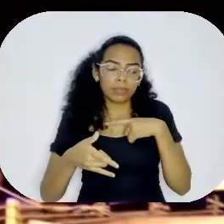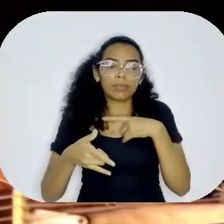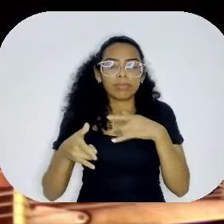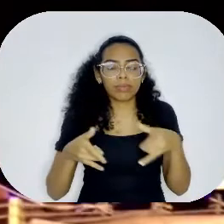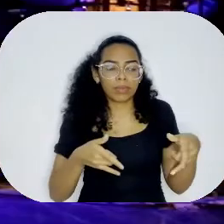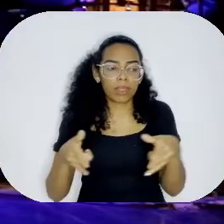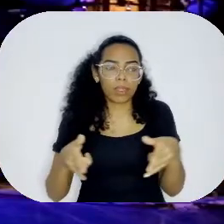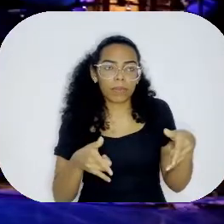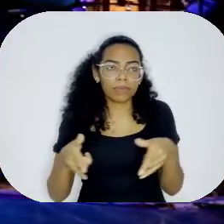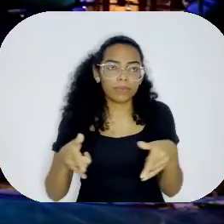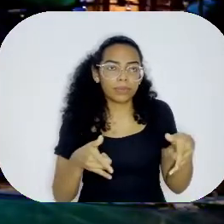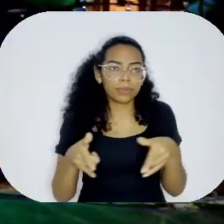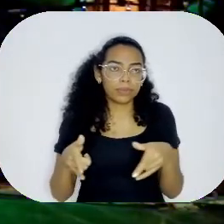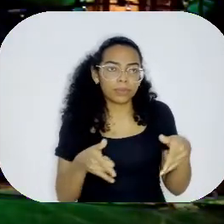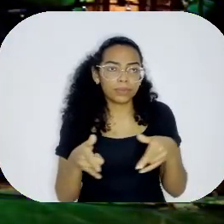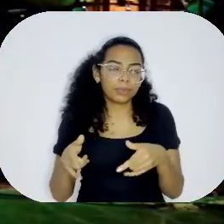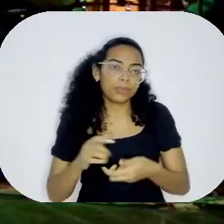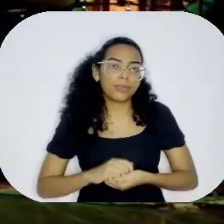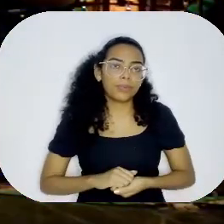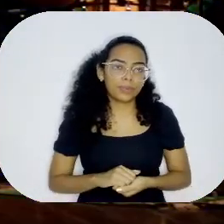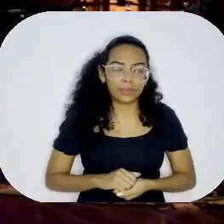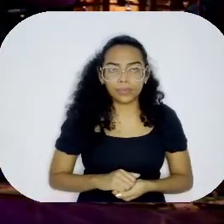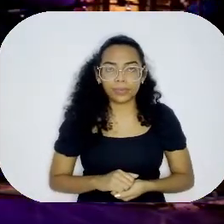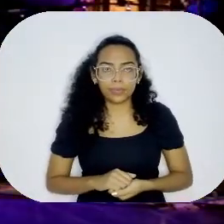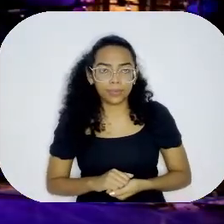tremem em suas relações